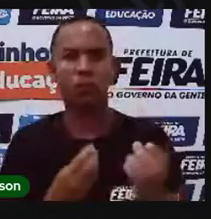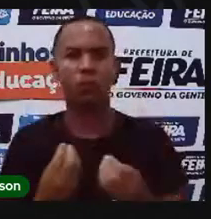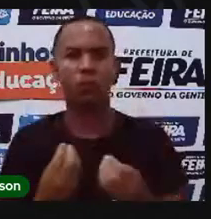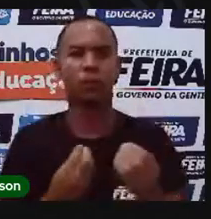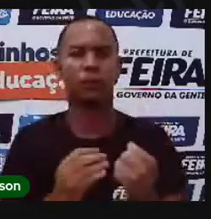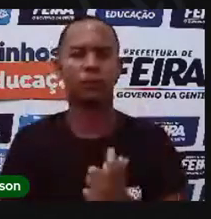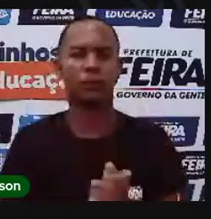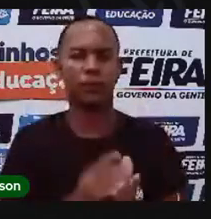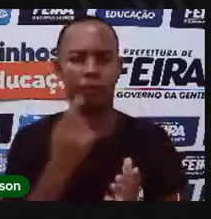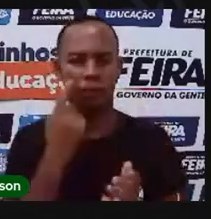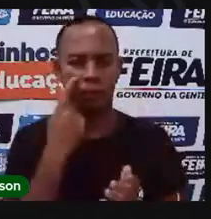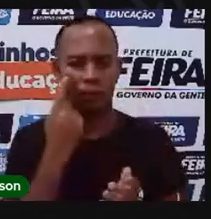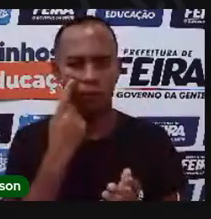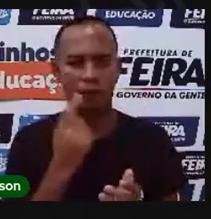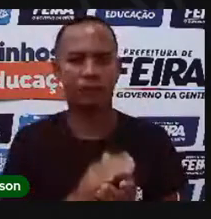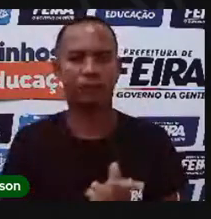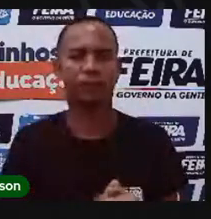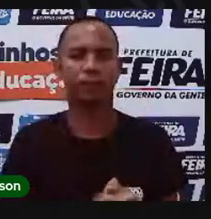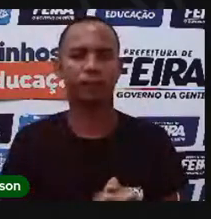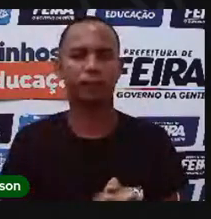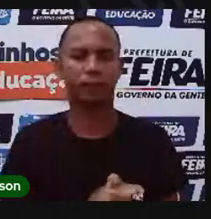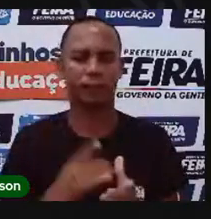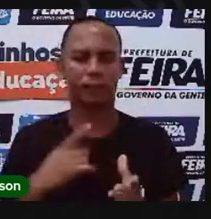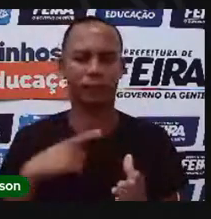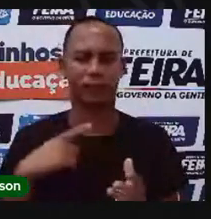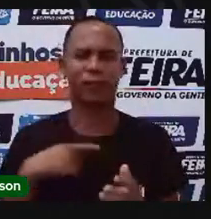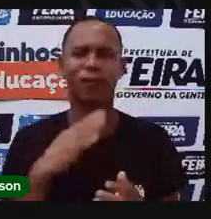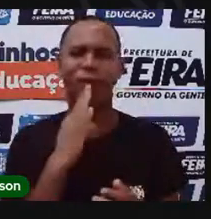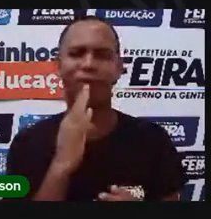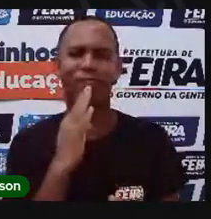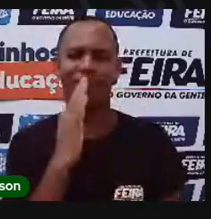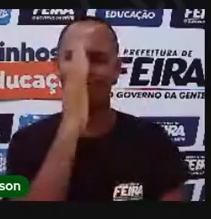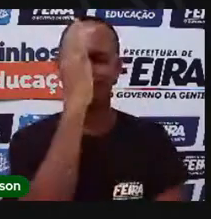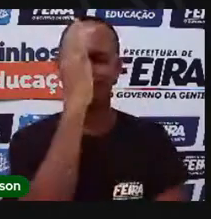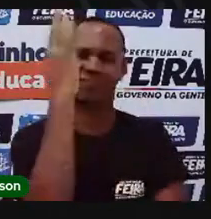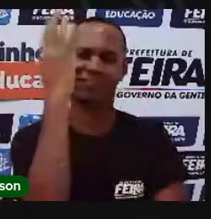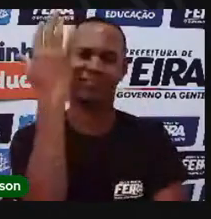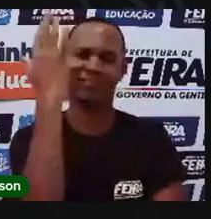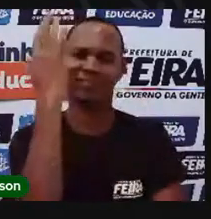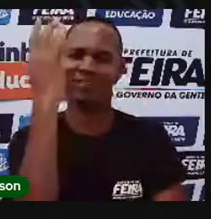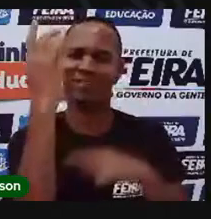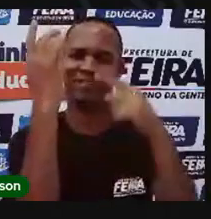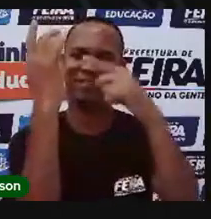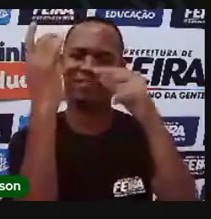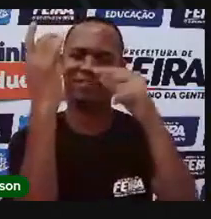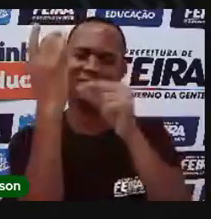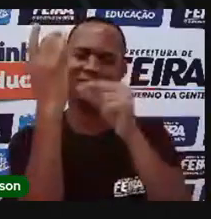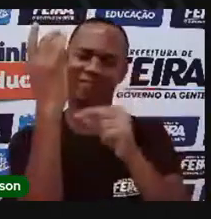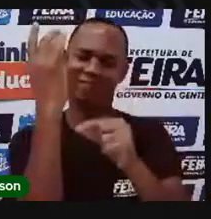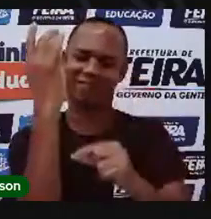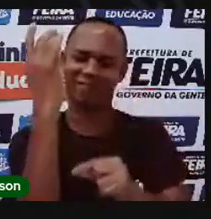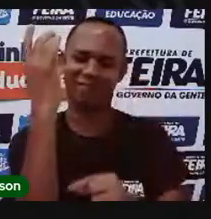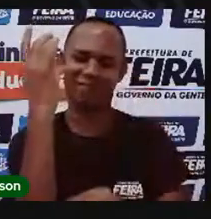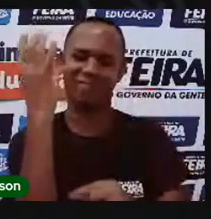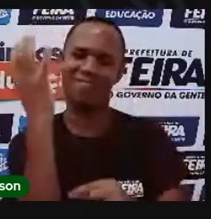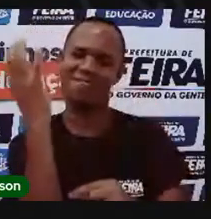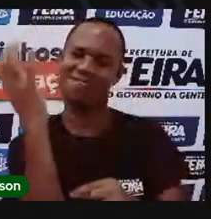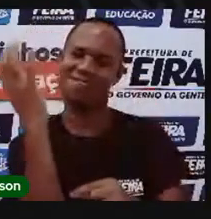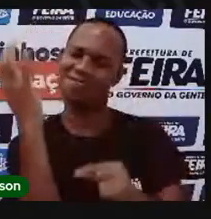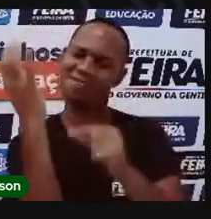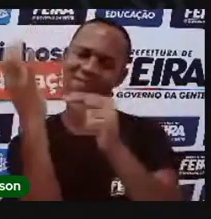aqui? Olha, o mandacaru. O mandacaru é uma característica do nosso sertão, é a característica de Feira de Santana.